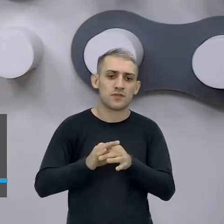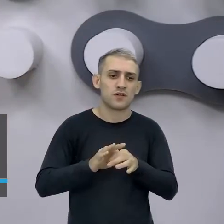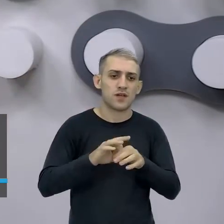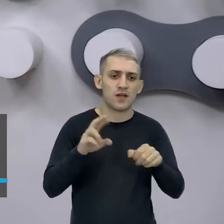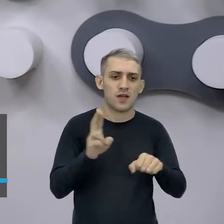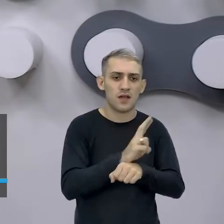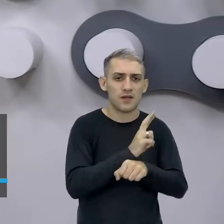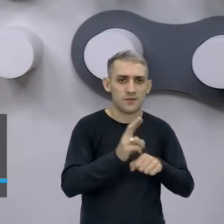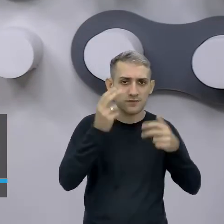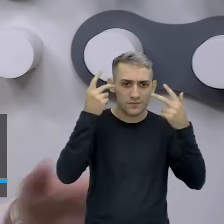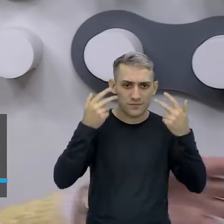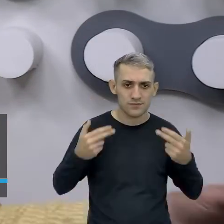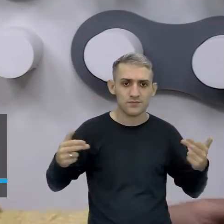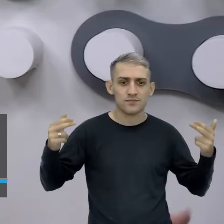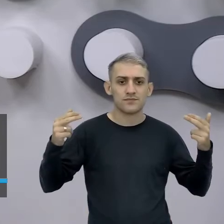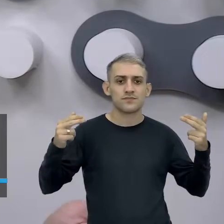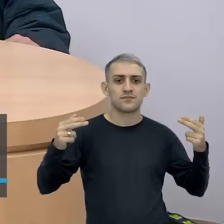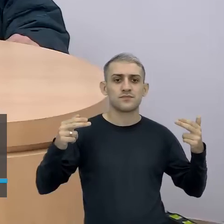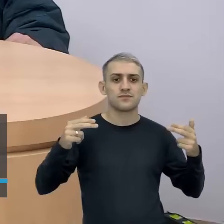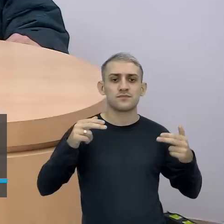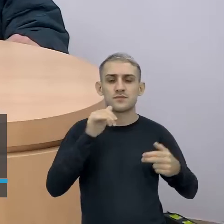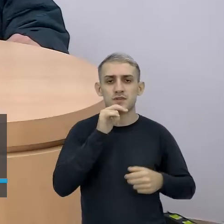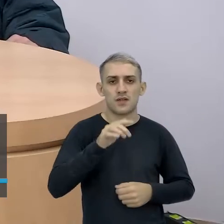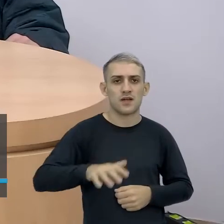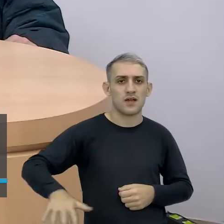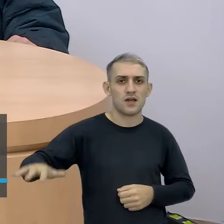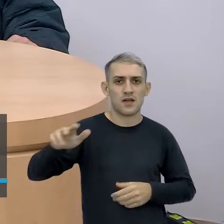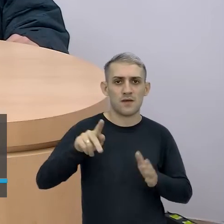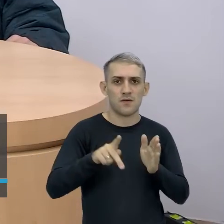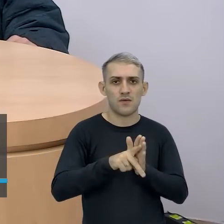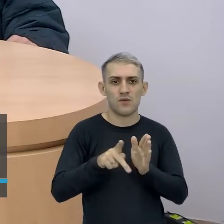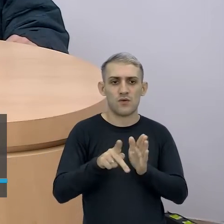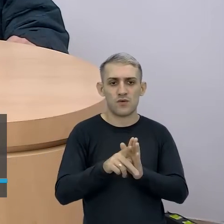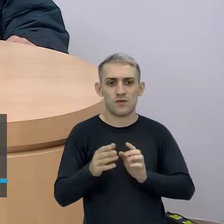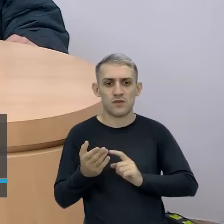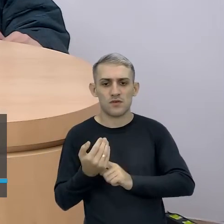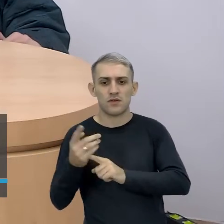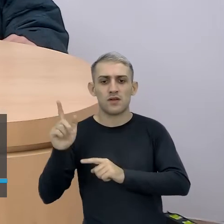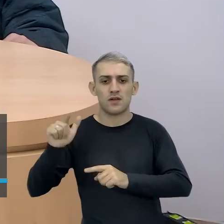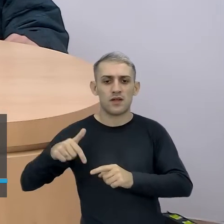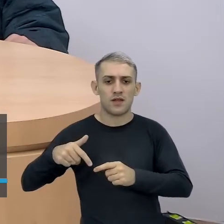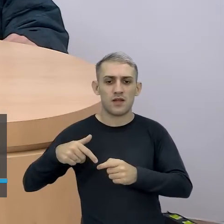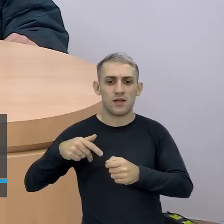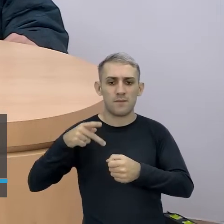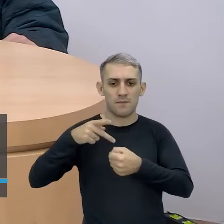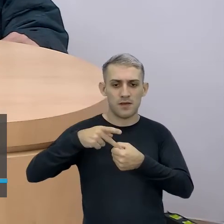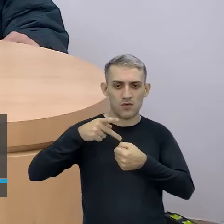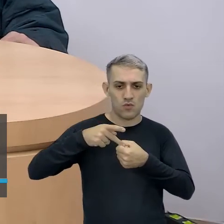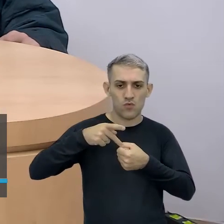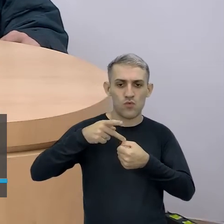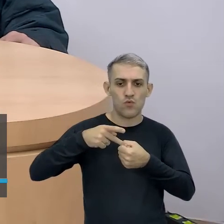naturais. As nossas áreas de tecnologia de ponta é onde? Petróleo, a Petrobras.